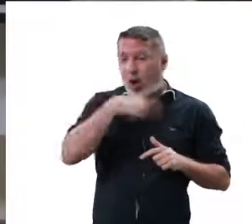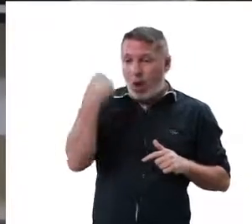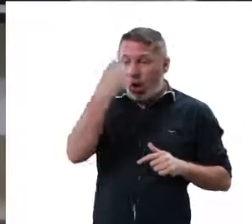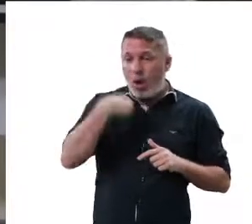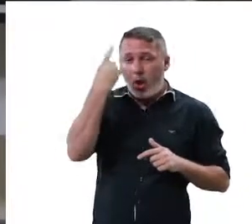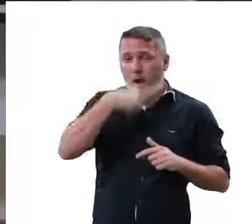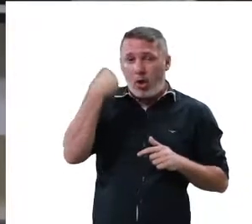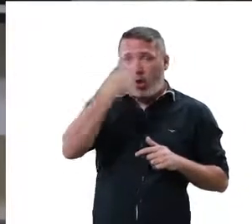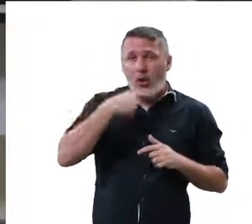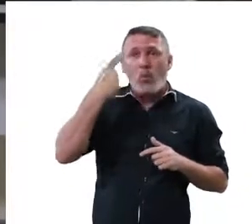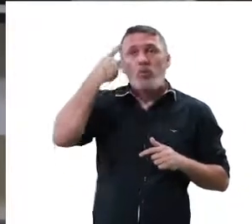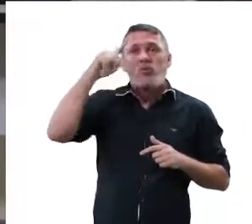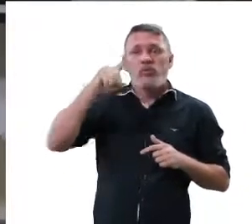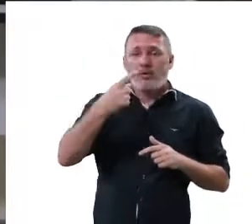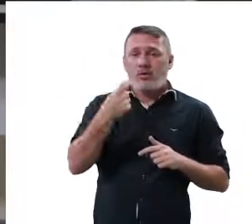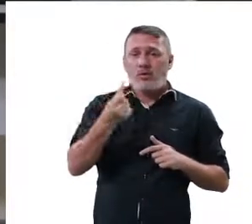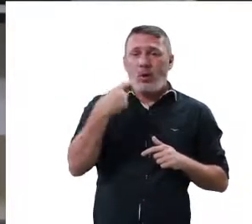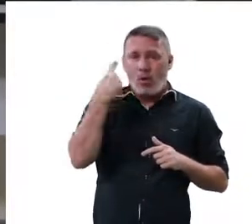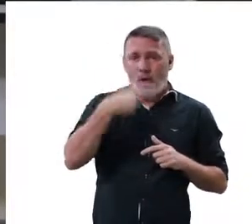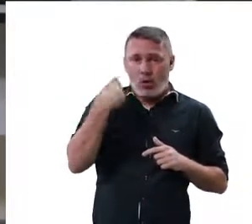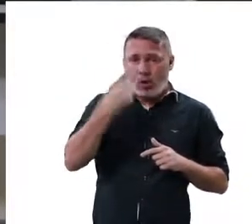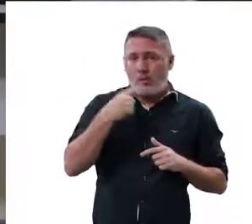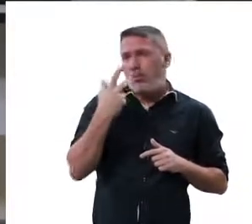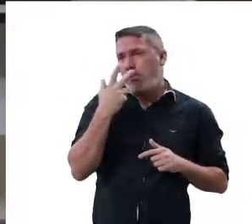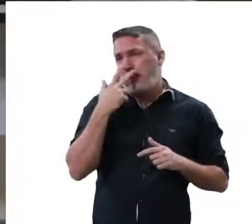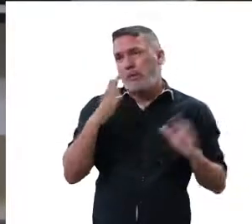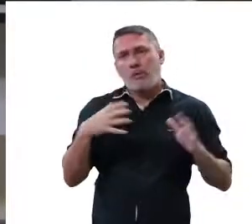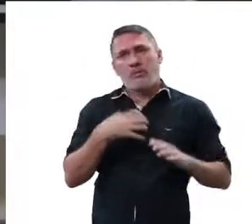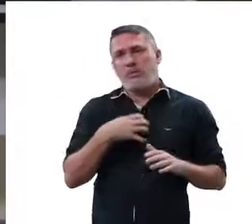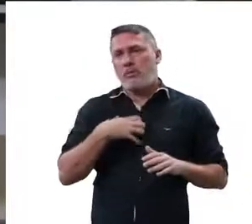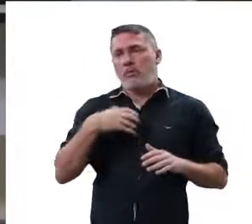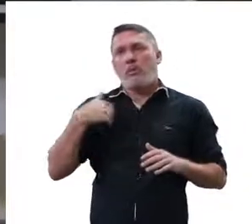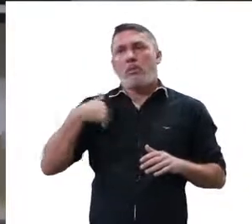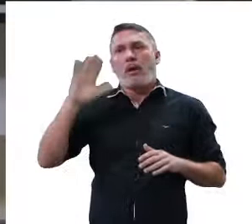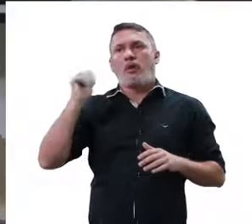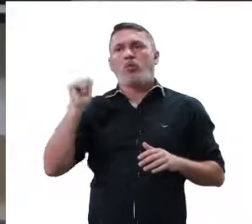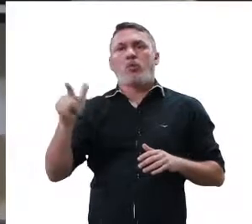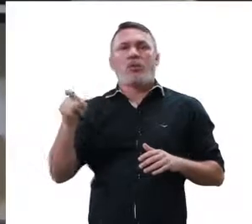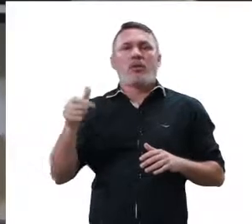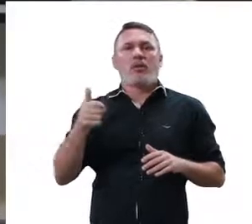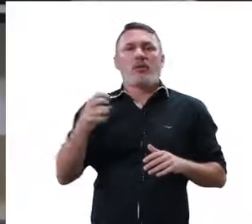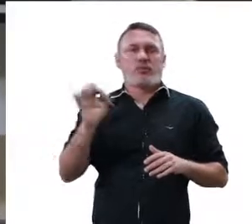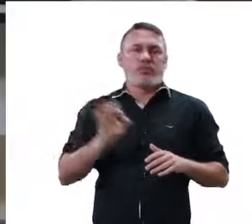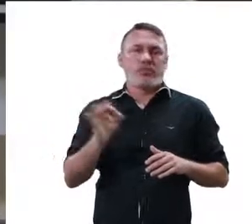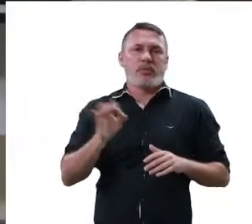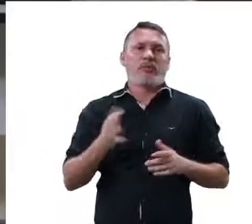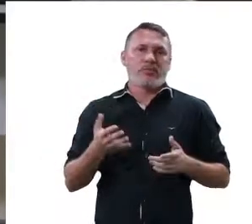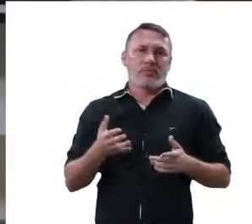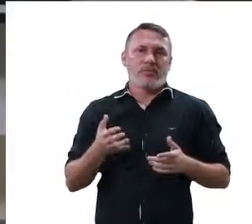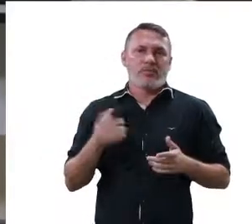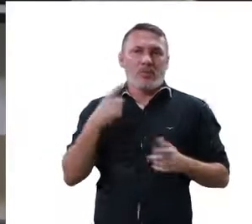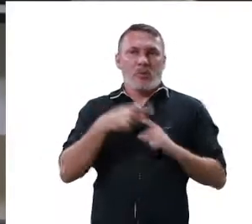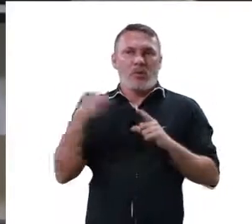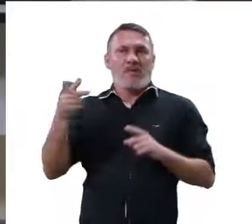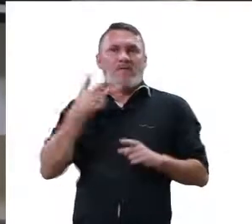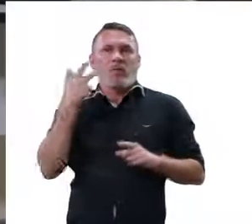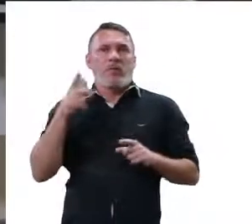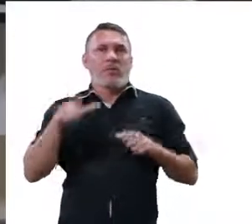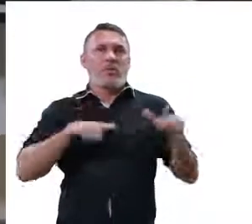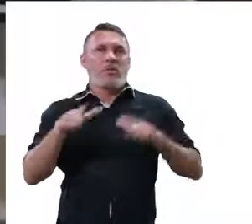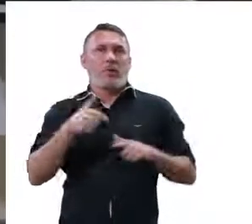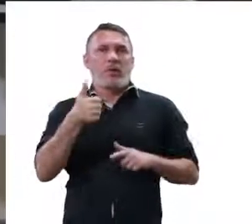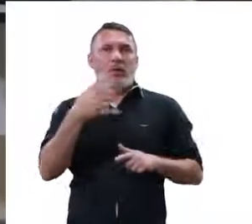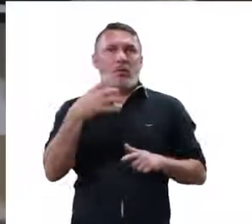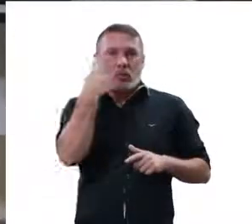16 horas por dia, eu seria, pelo menos, 15% mais rico que ele, né? Então, essa é